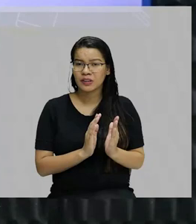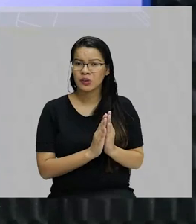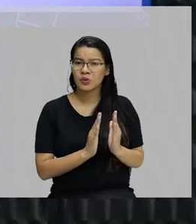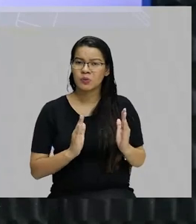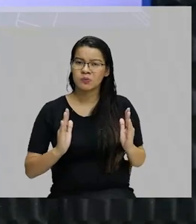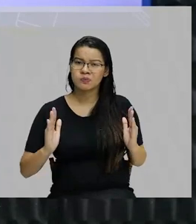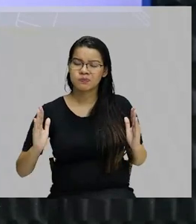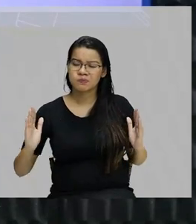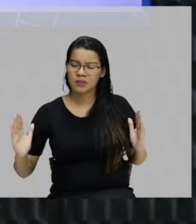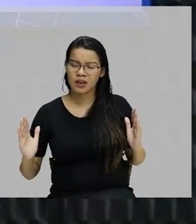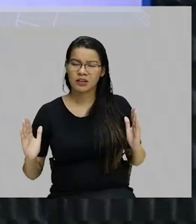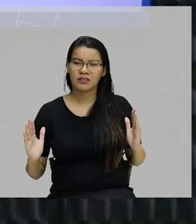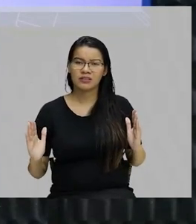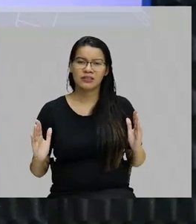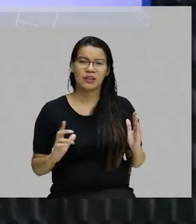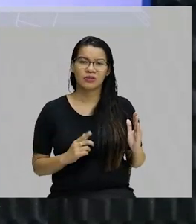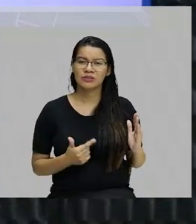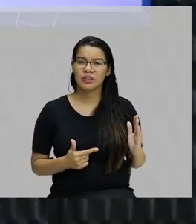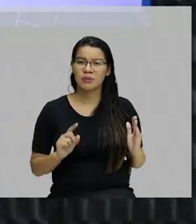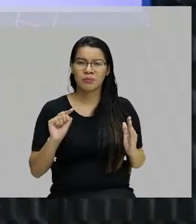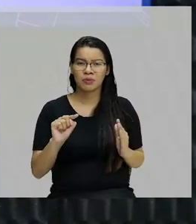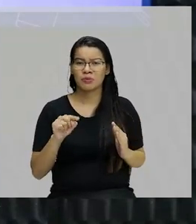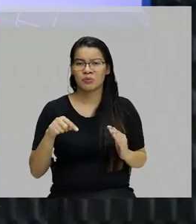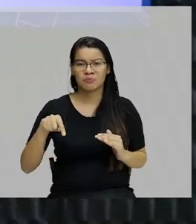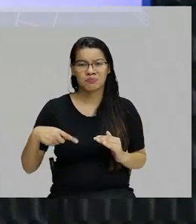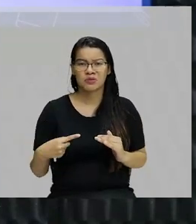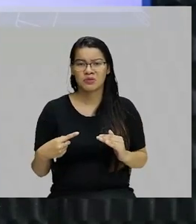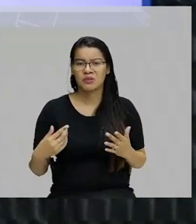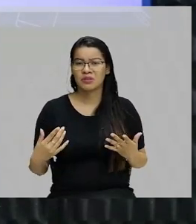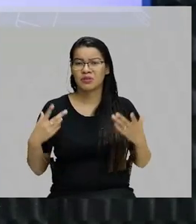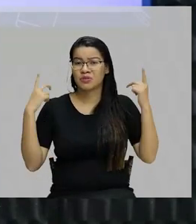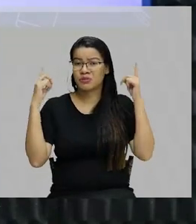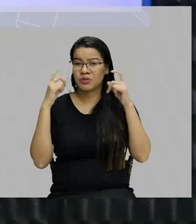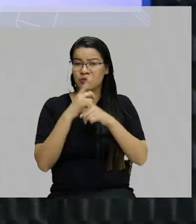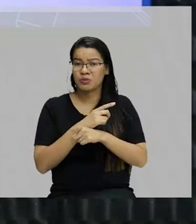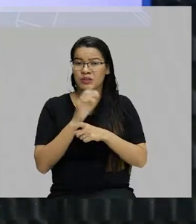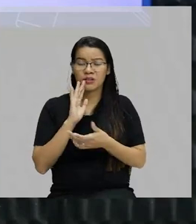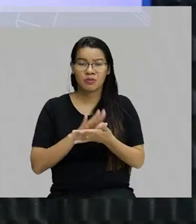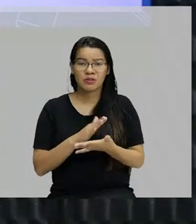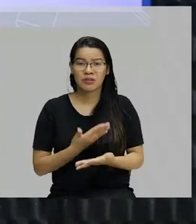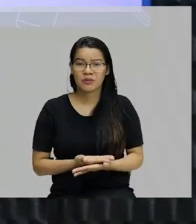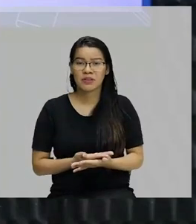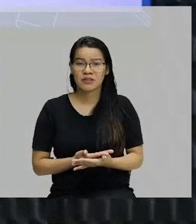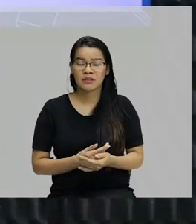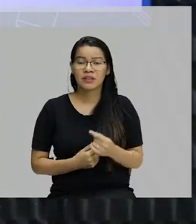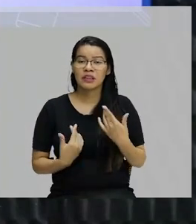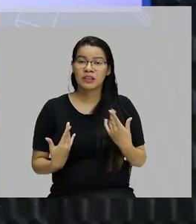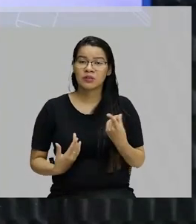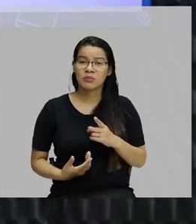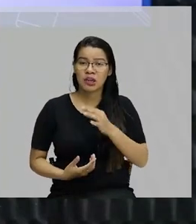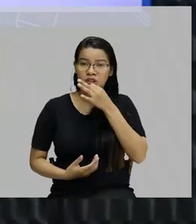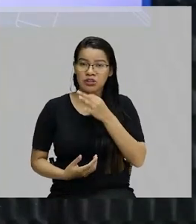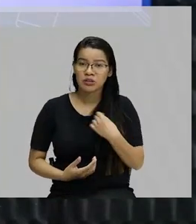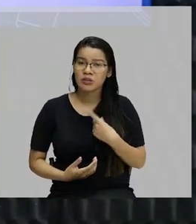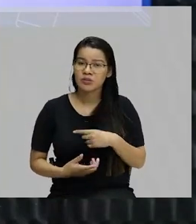dificultam a compreenção então uma dica que ele dá aqui é que nós podemos sim utilizar eh o ponto e vírgula Quando a gente